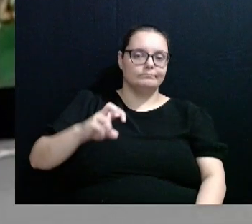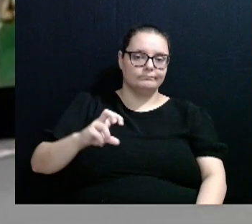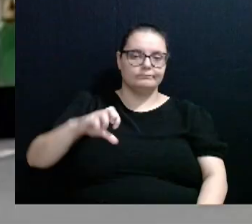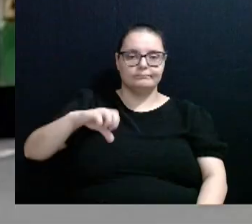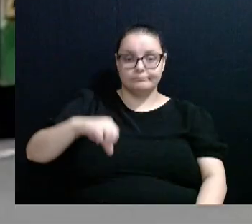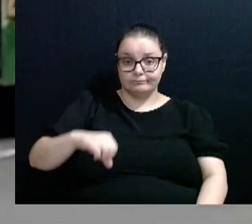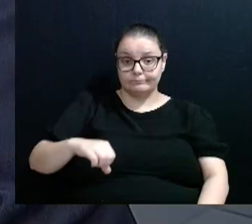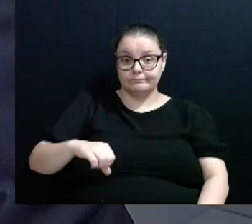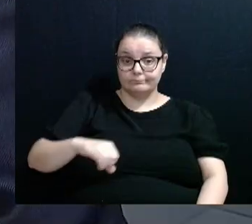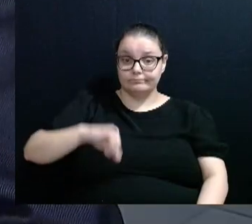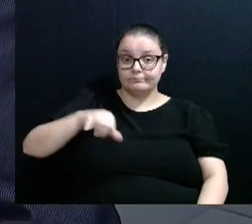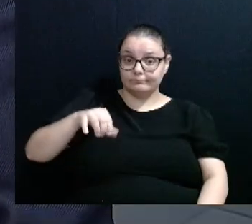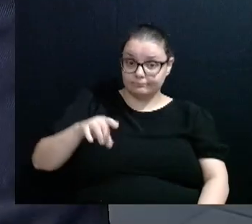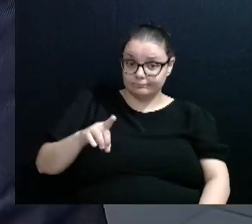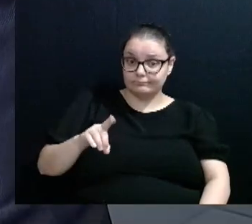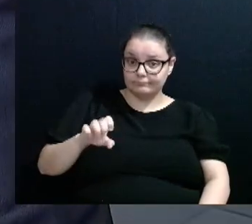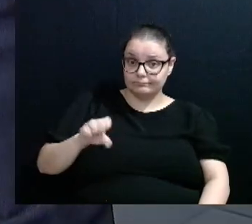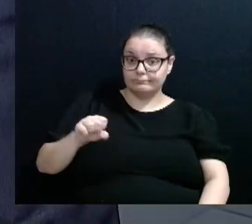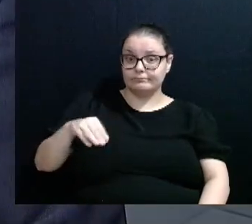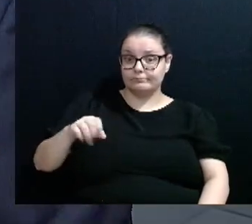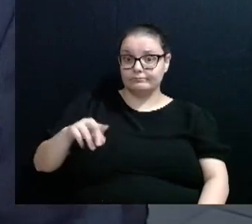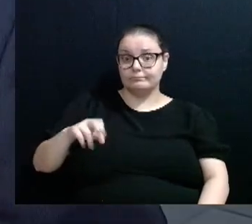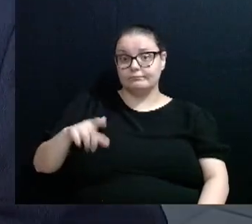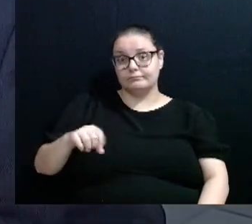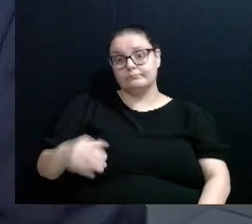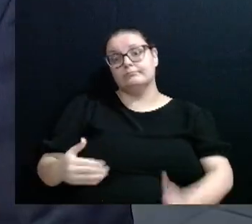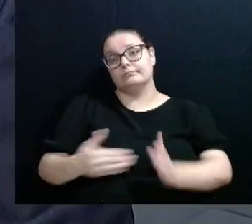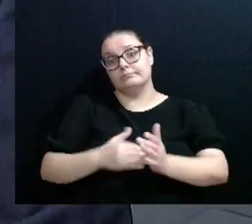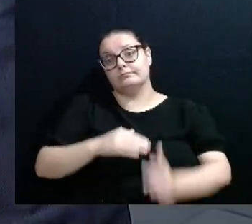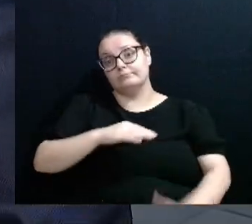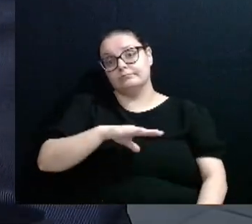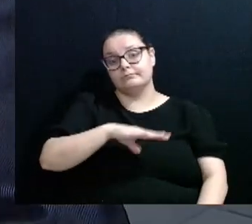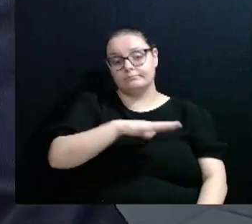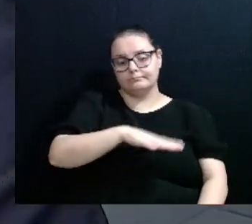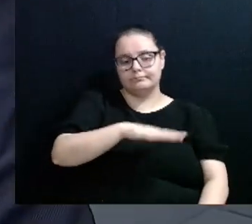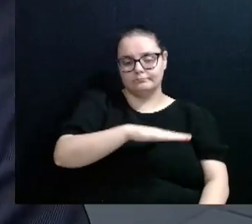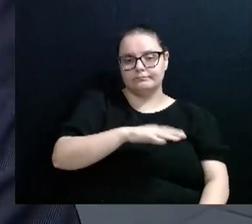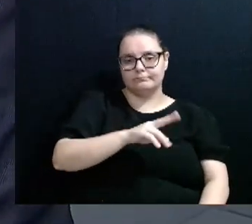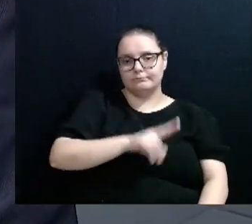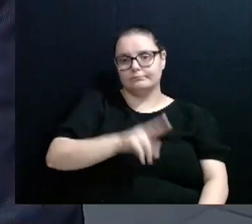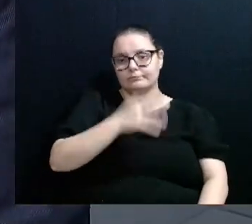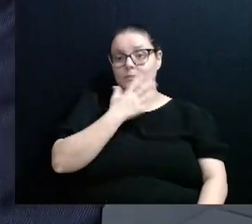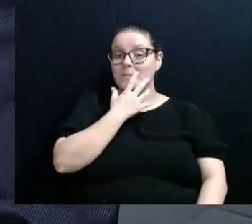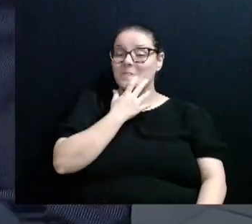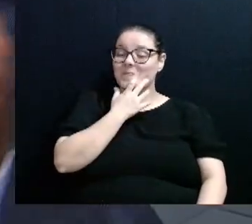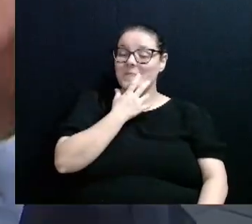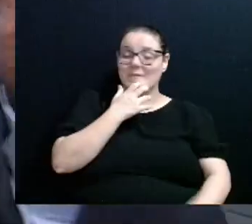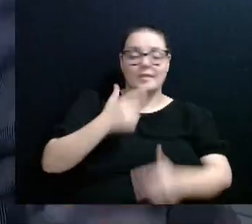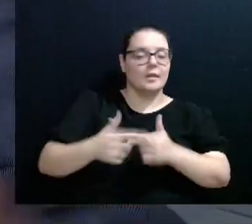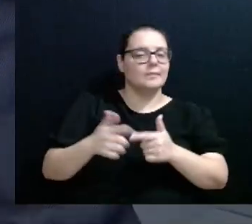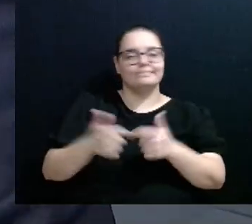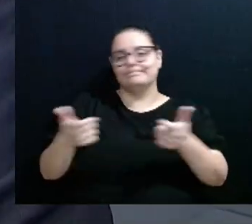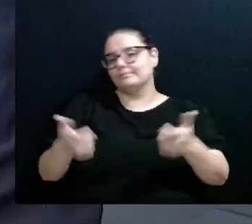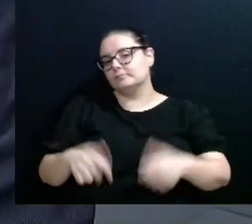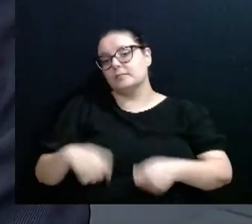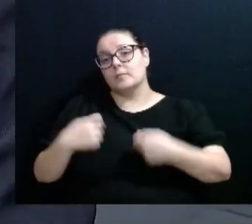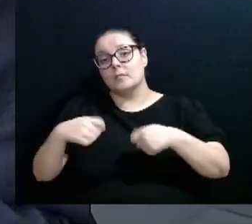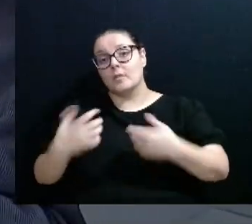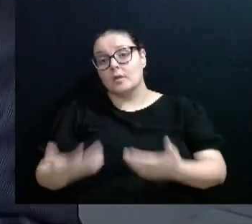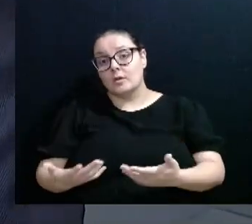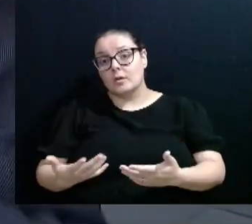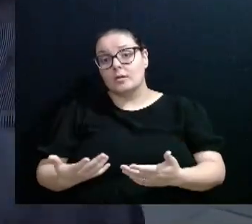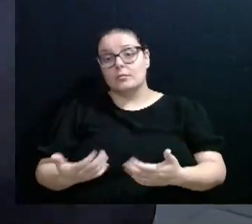Cidade Universitária. Causa um transtorno tremendo, né? Porque você precisa do